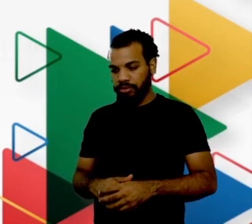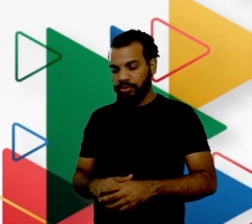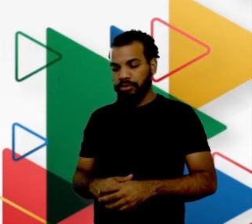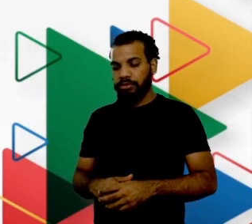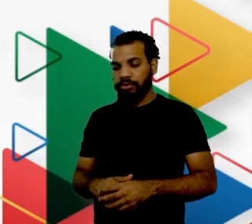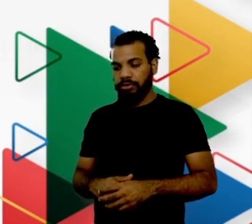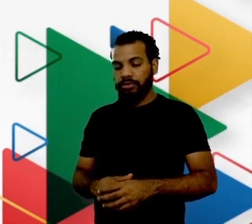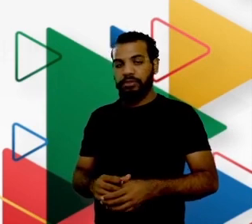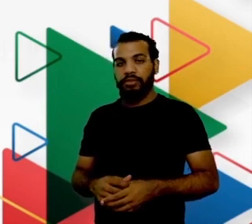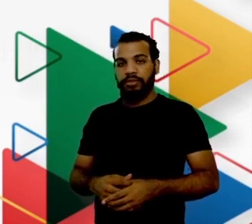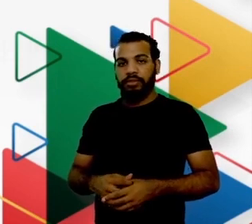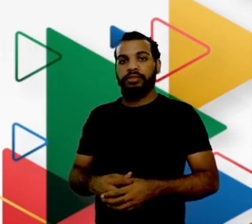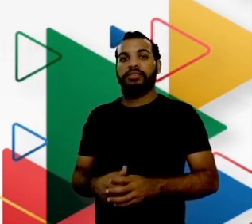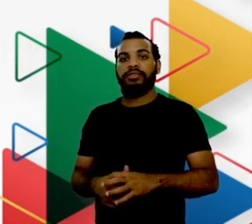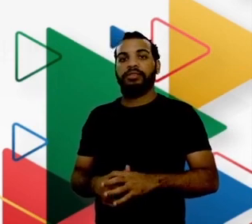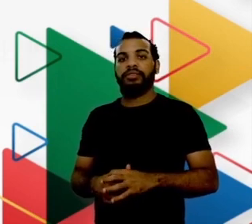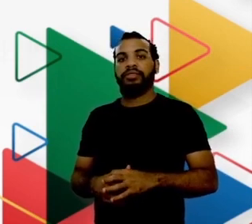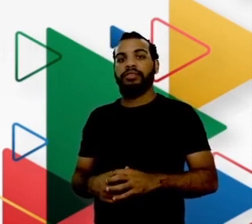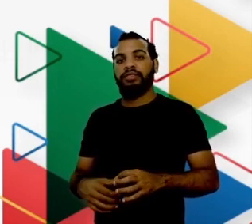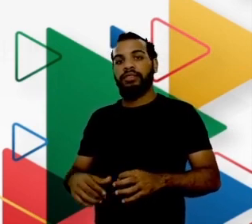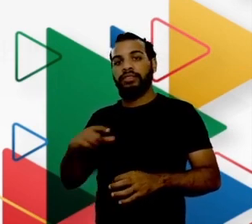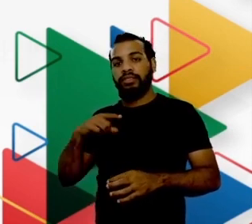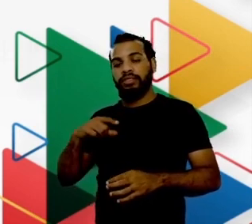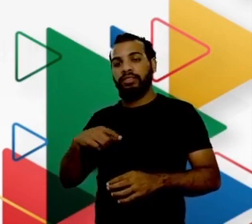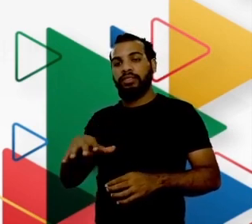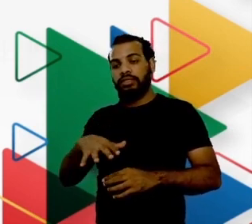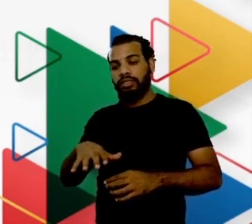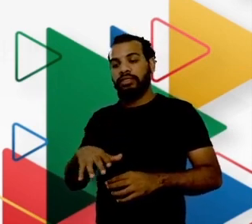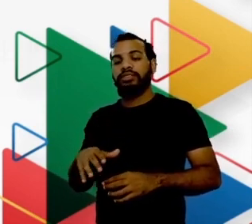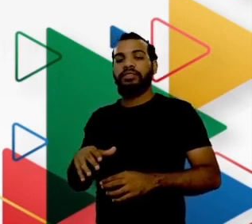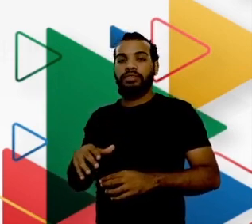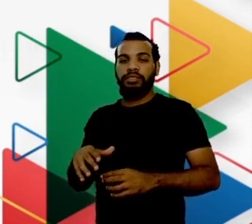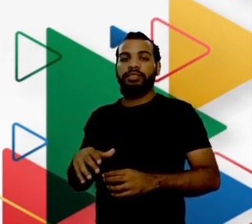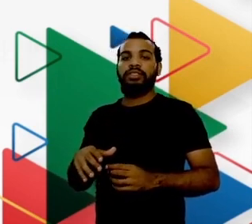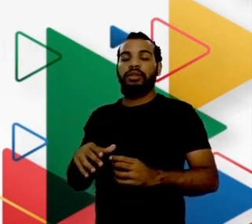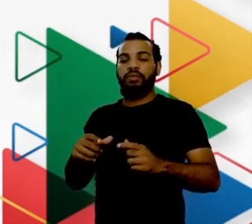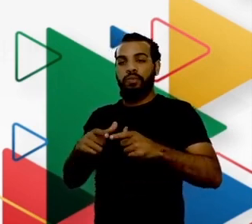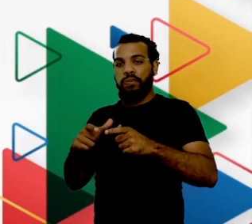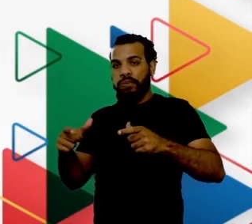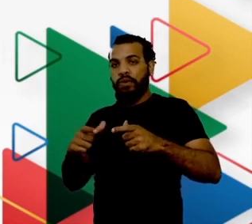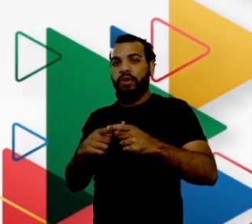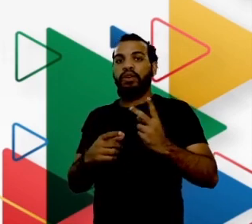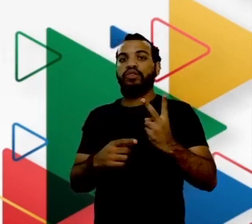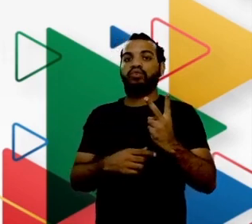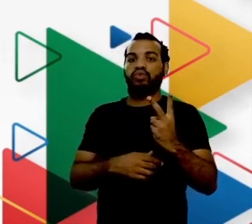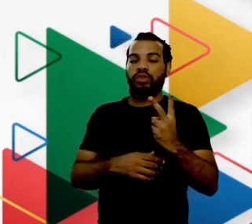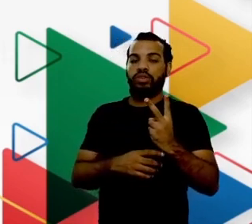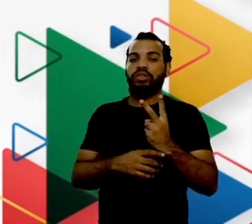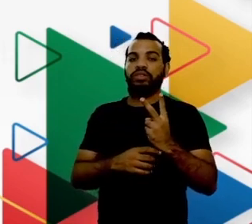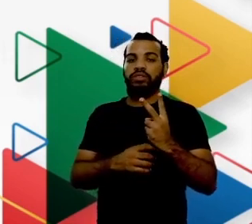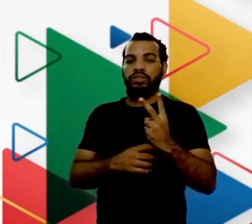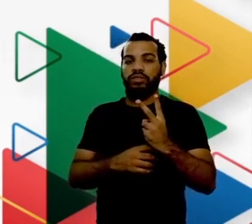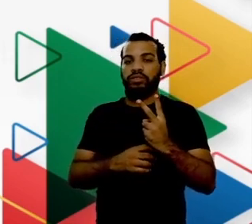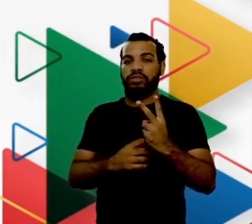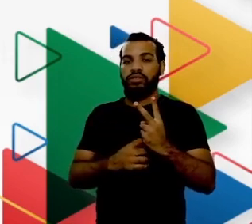área, ele tem que crescer duas dimensões. Tem que crescer o comprimento e a altura.